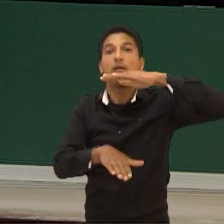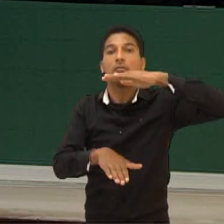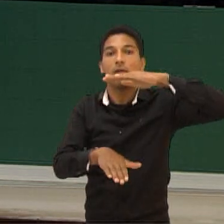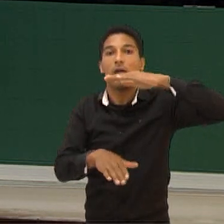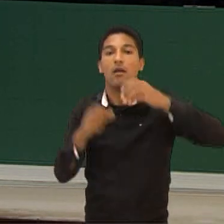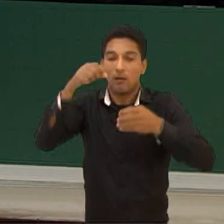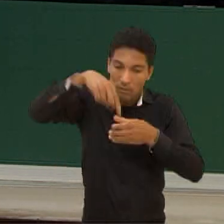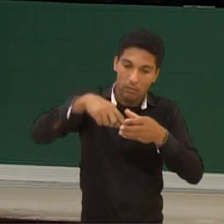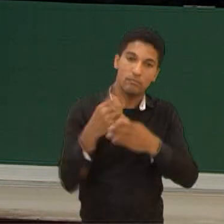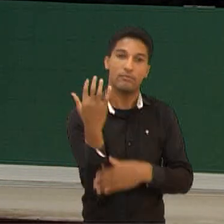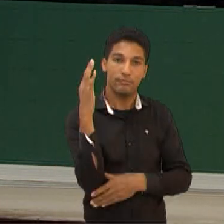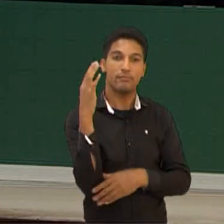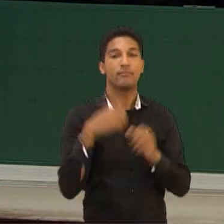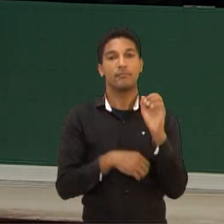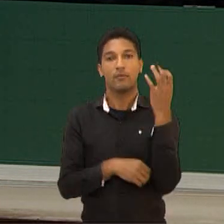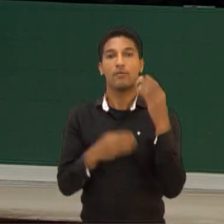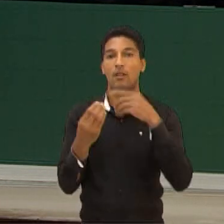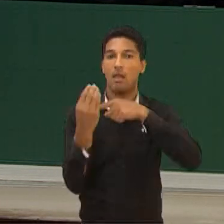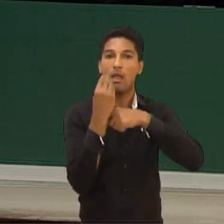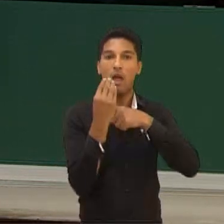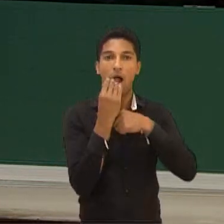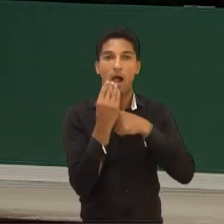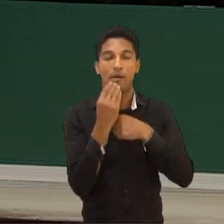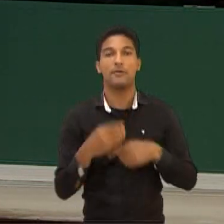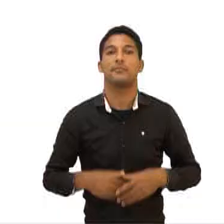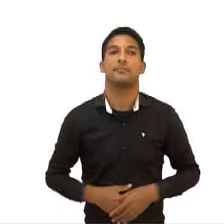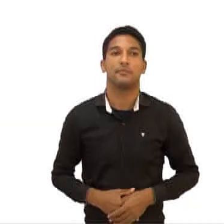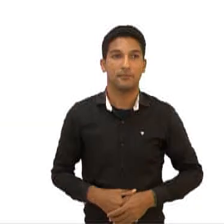agricultura hidropônica, o plantio feito na água.